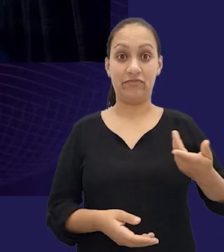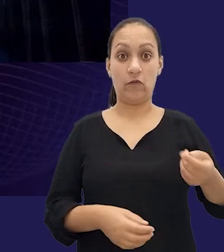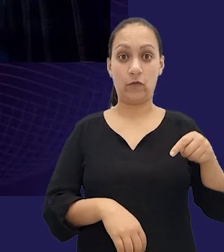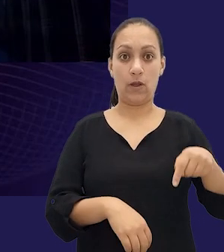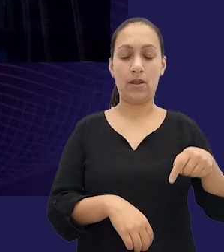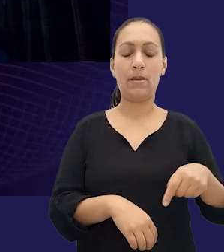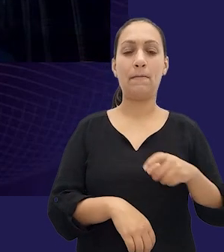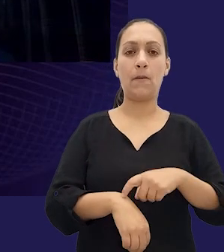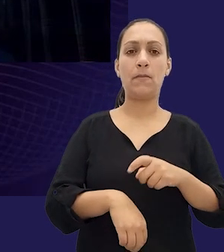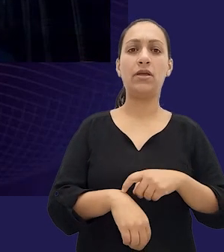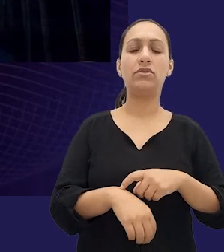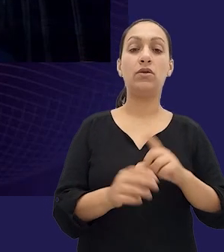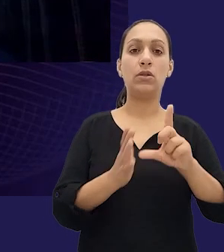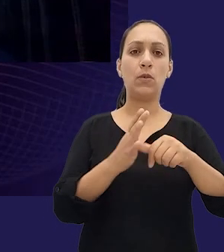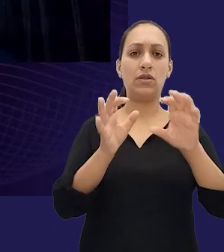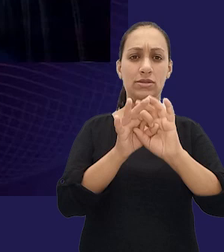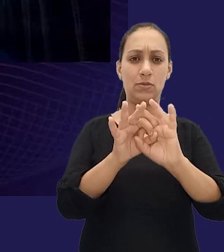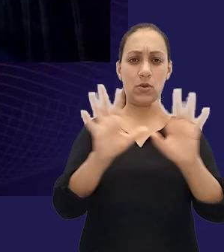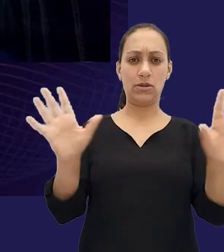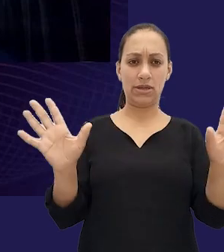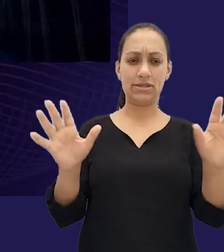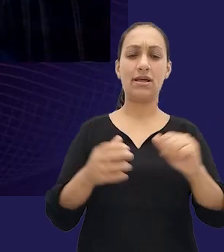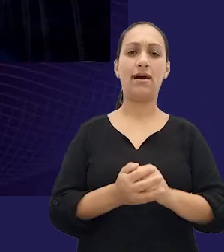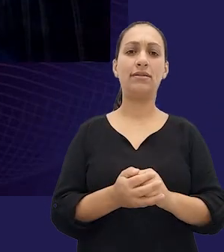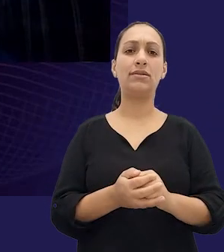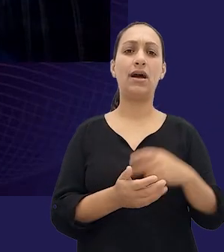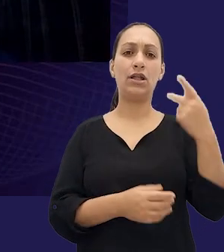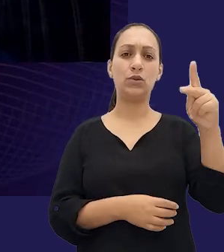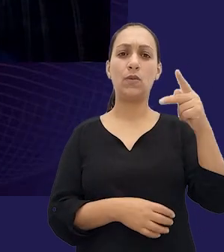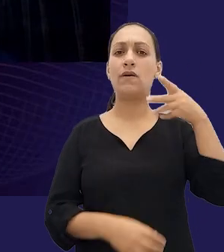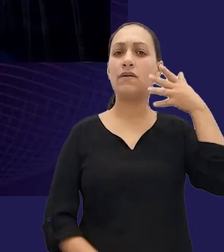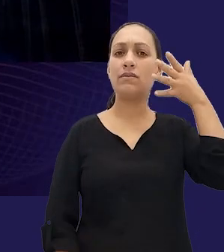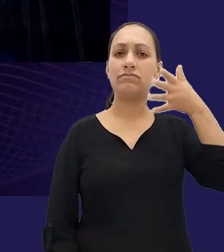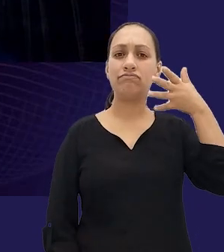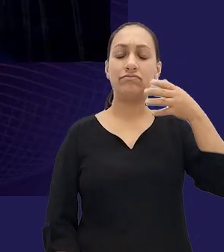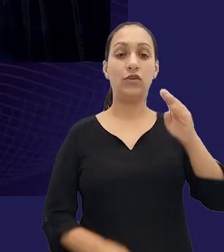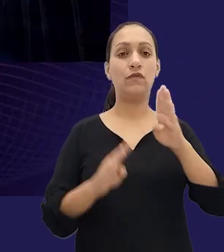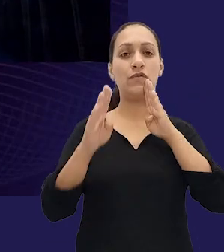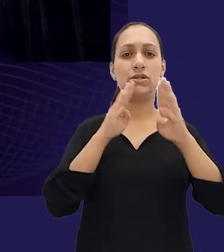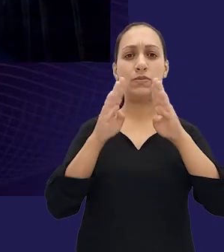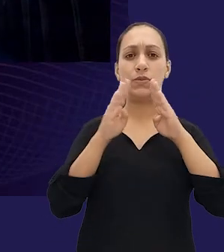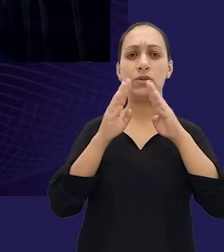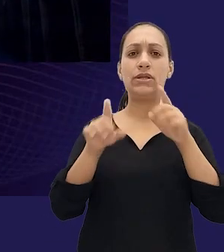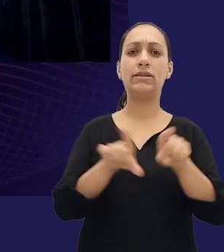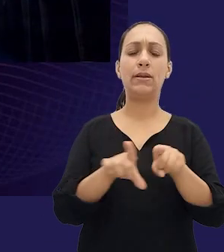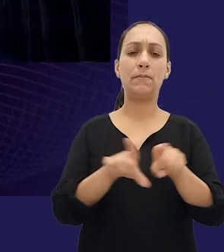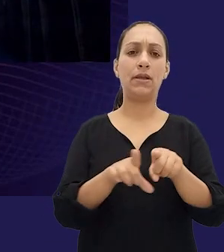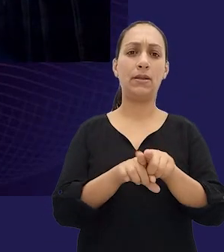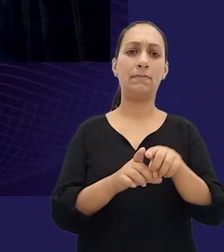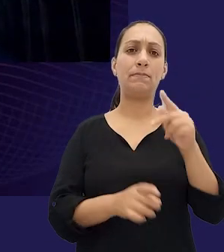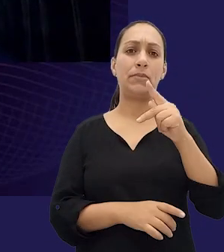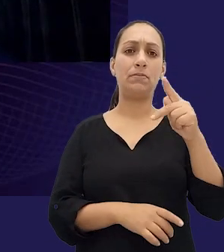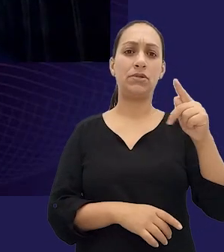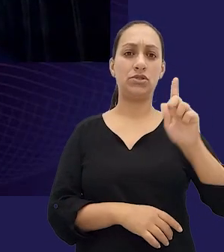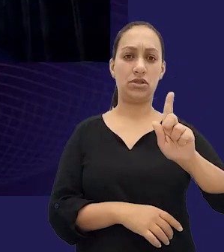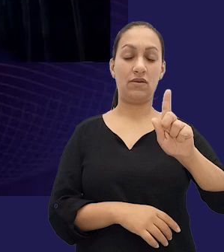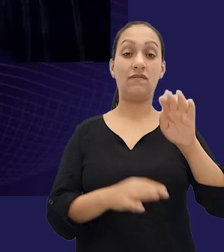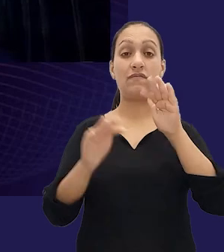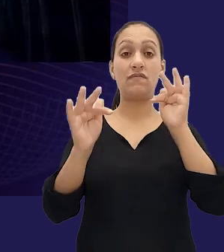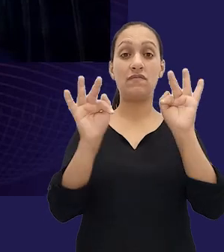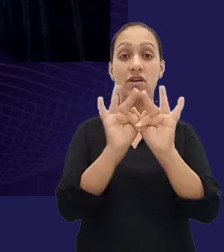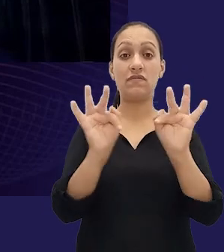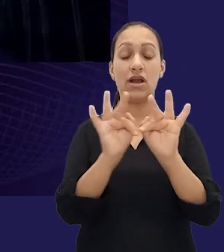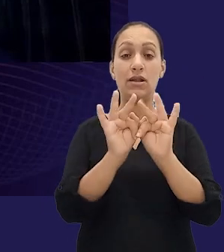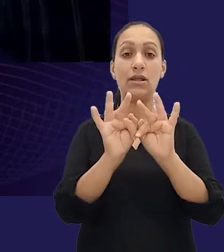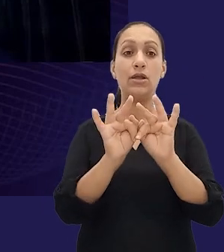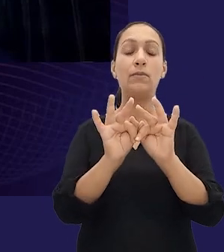vai ficar disponibilizado a sua fala tanto no Facebook, dos PPG Fevale, dos projetos sociais